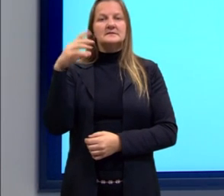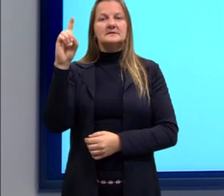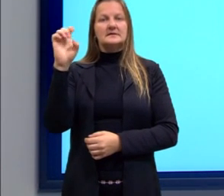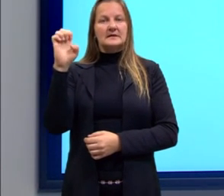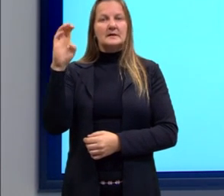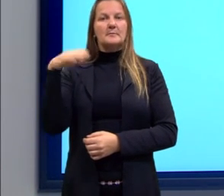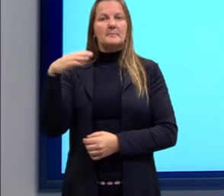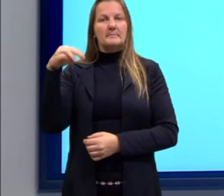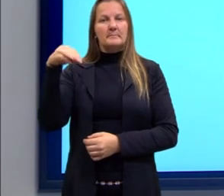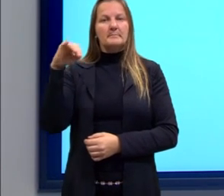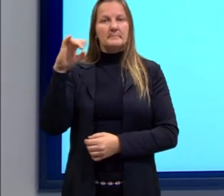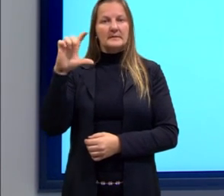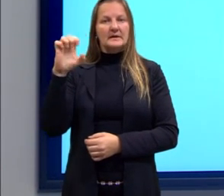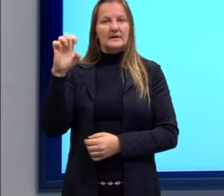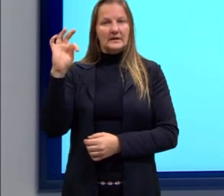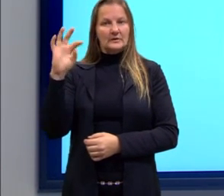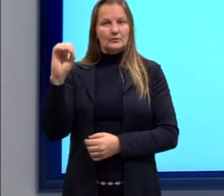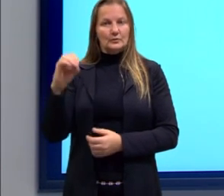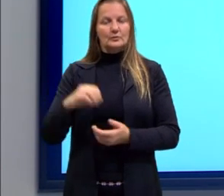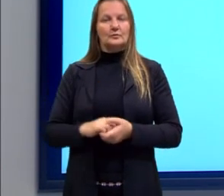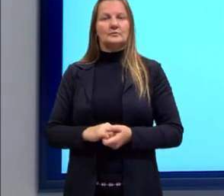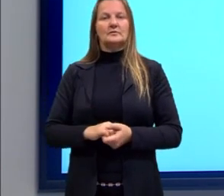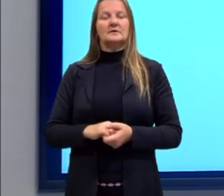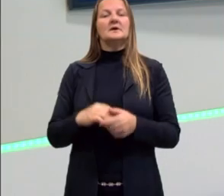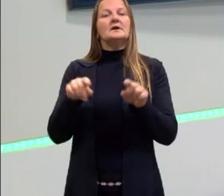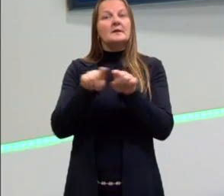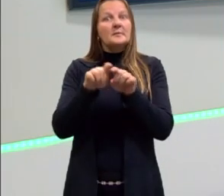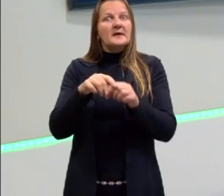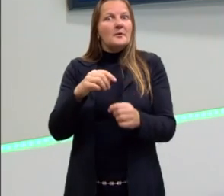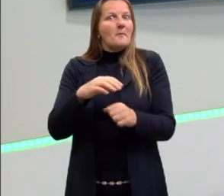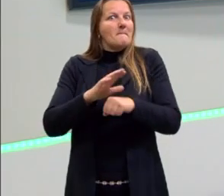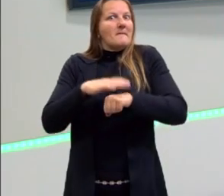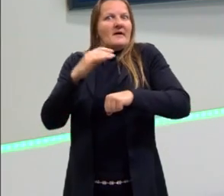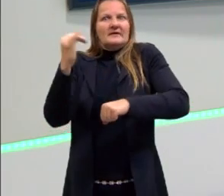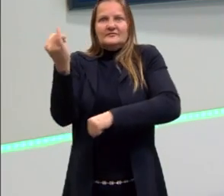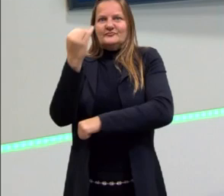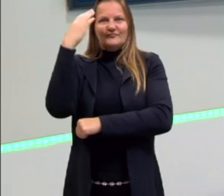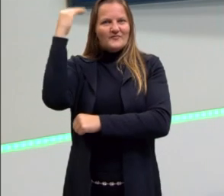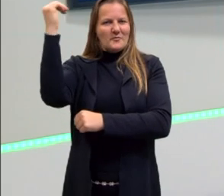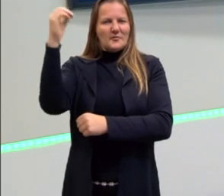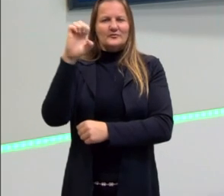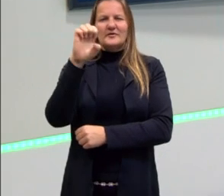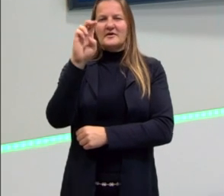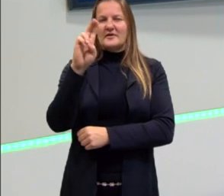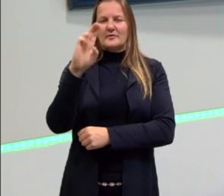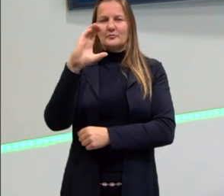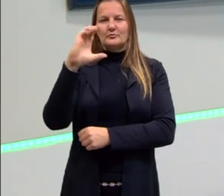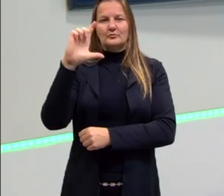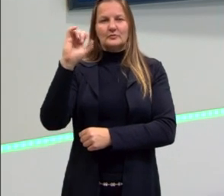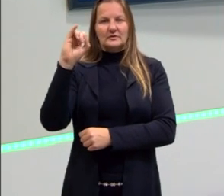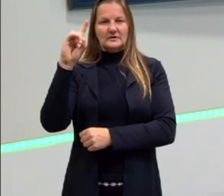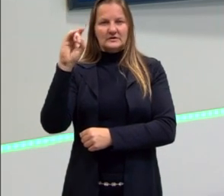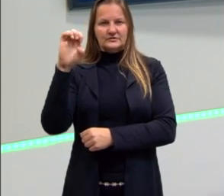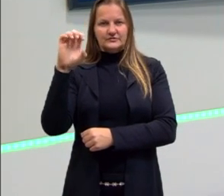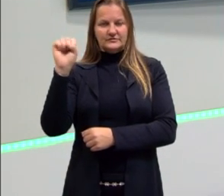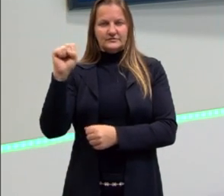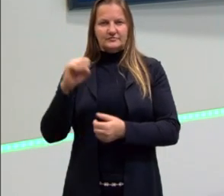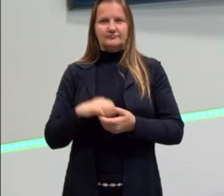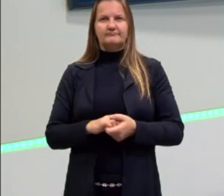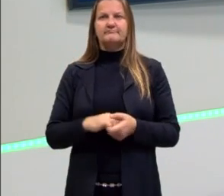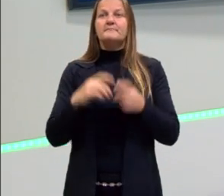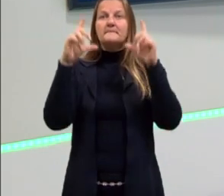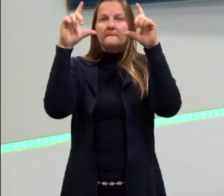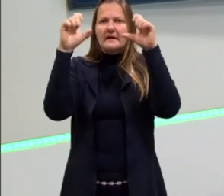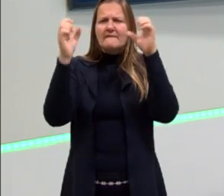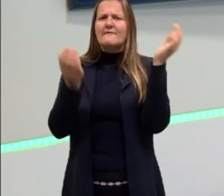euclidiana então definida ali por Euclides o pai da geometria Aqui nós temos essa imagem onde mostra